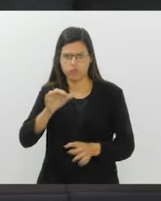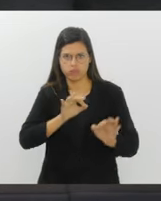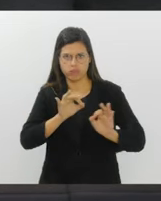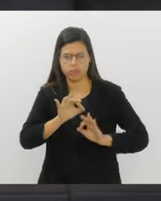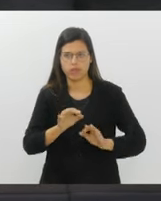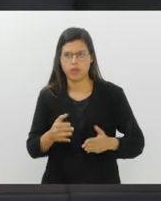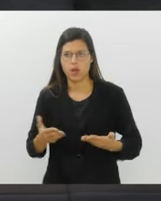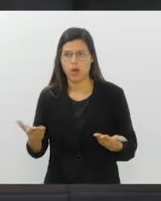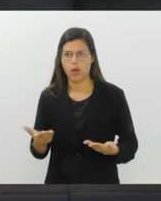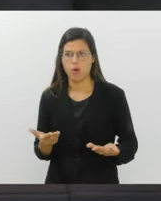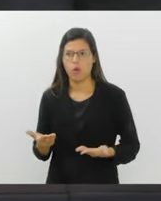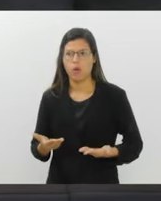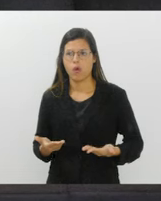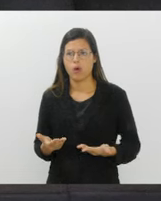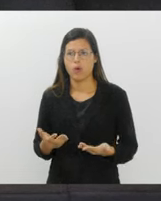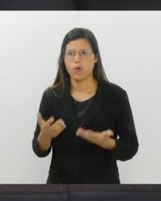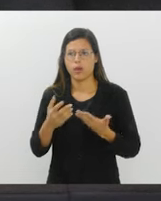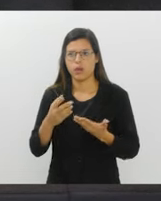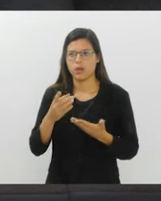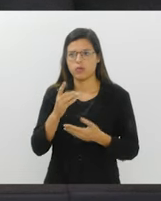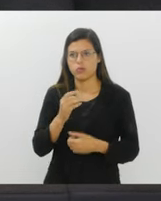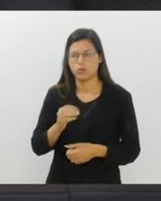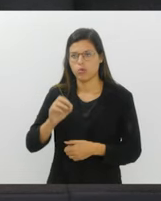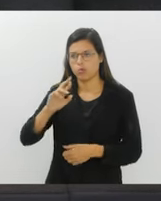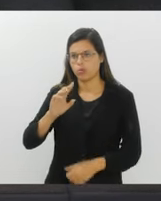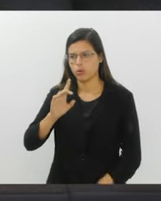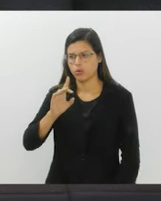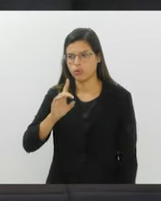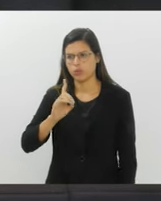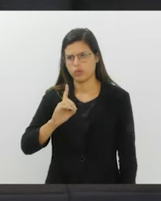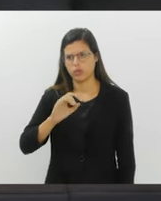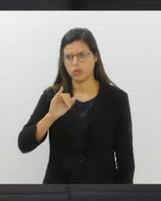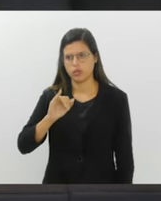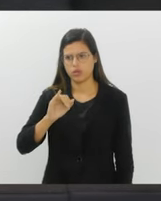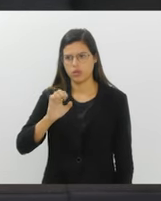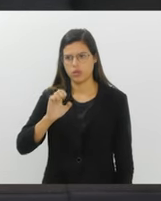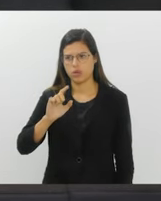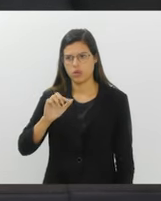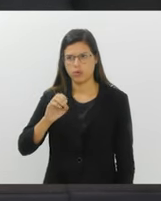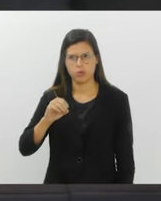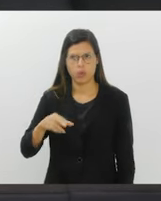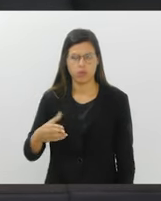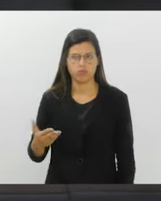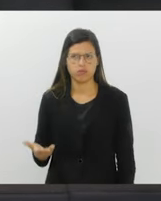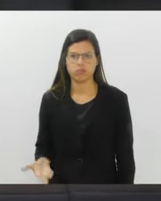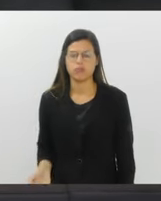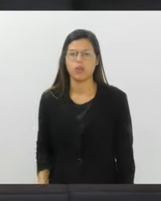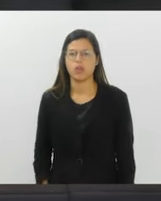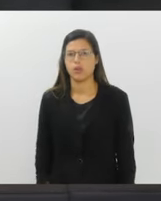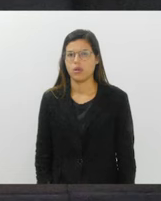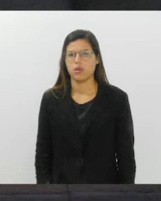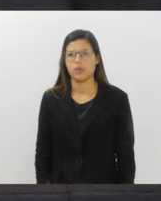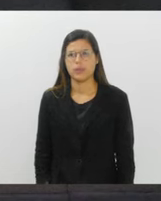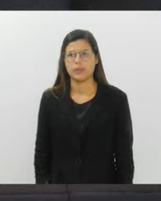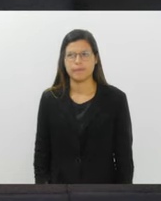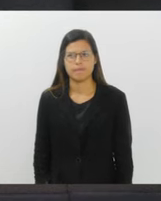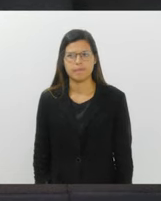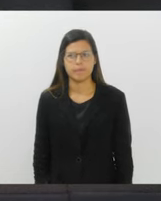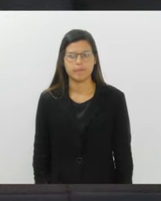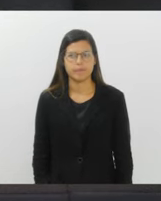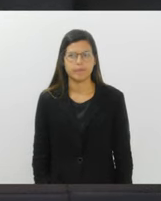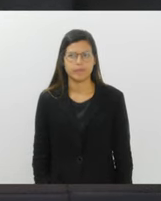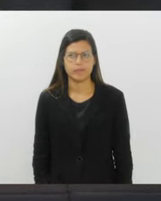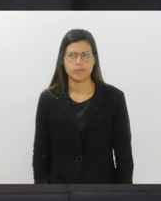gostaria, doutor Dieuzon, que o senhor nos enviasse